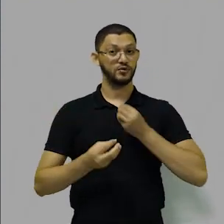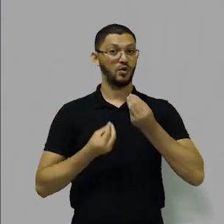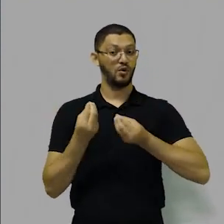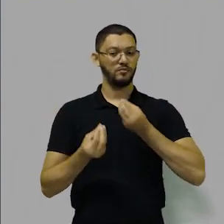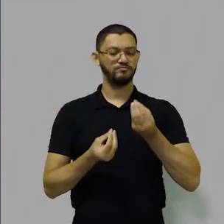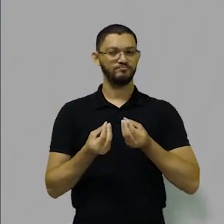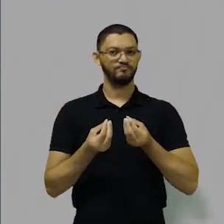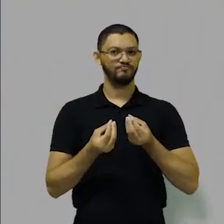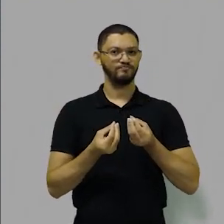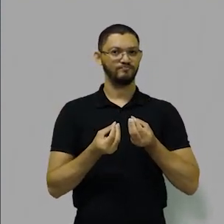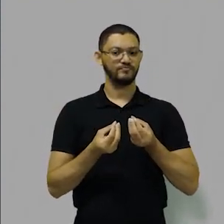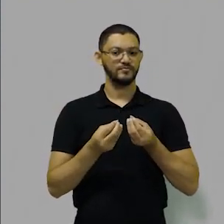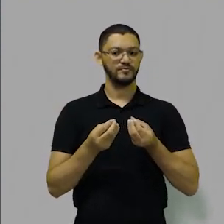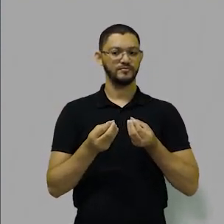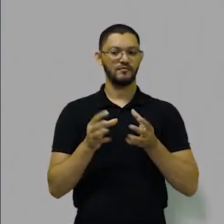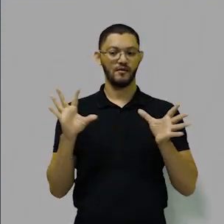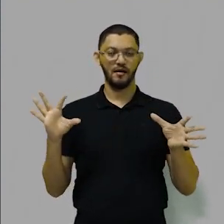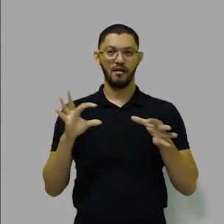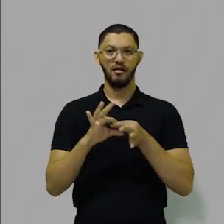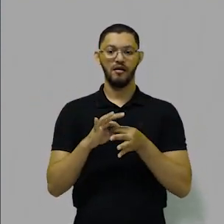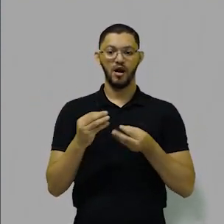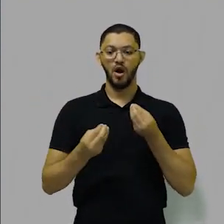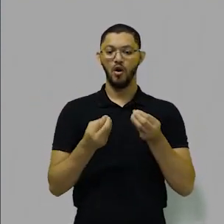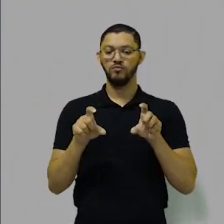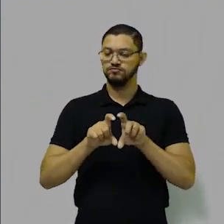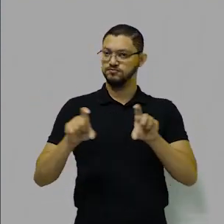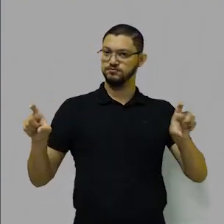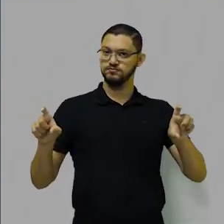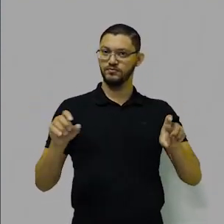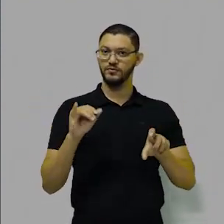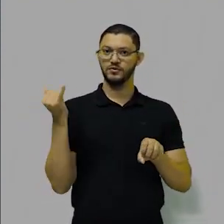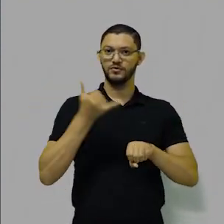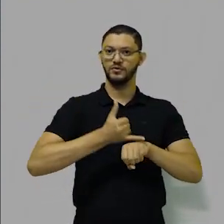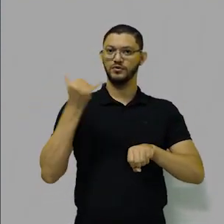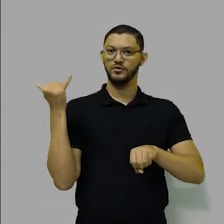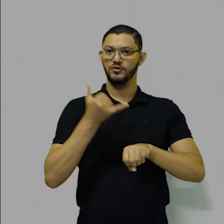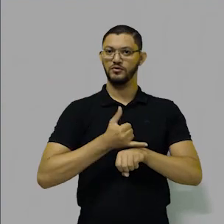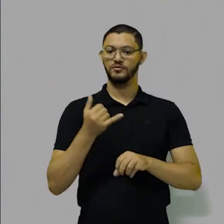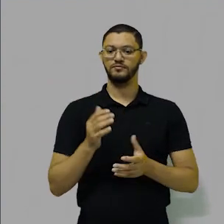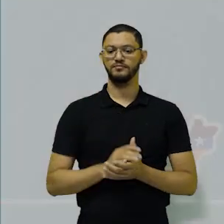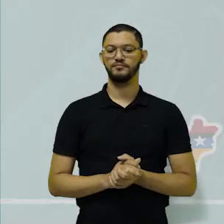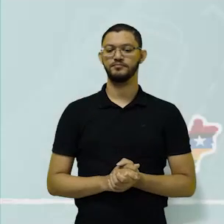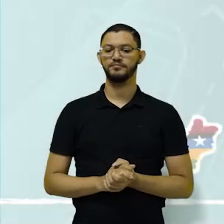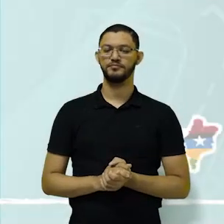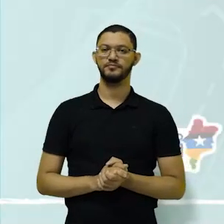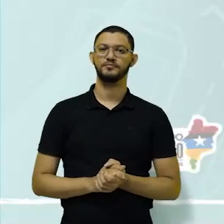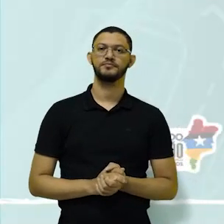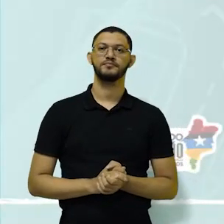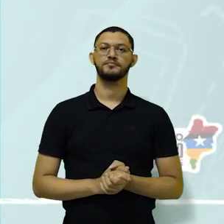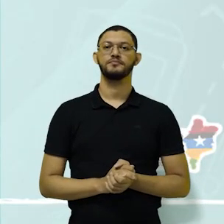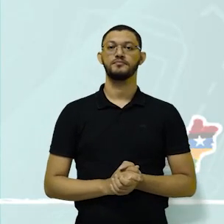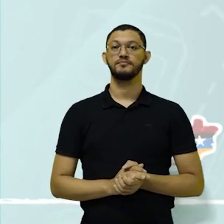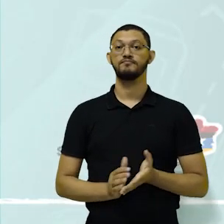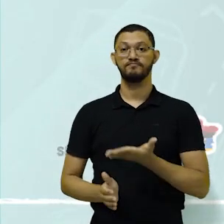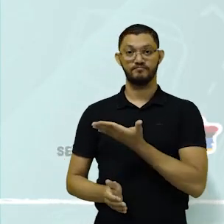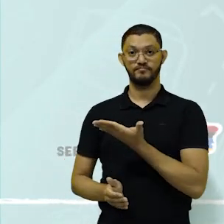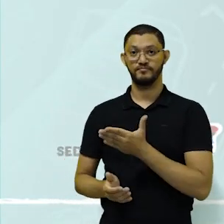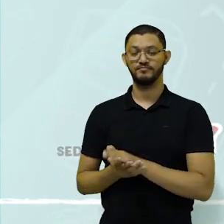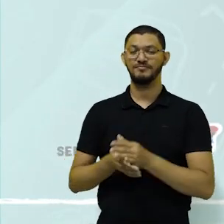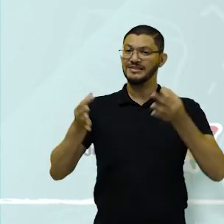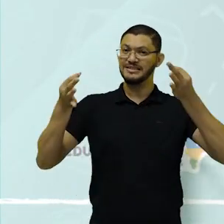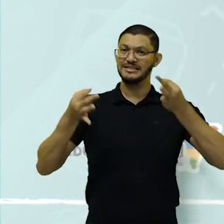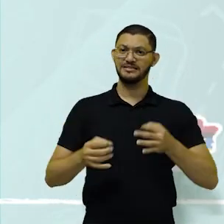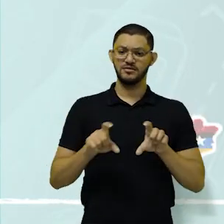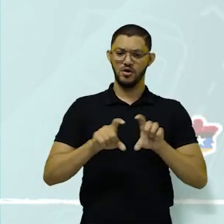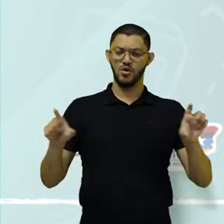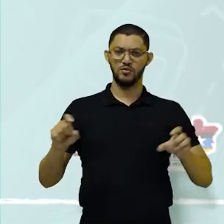gente forma essa fórmula iônica, né? Determinação das fórmulas iônicas. Ó, a fórmula correta